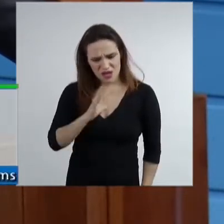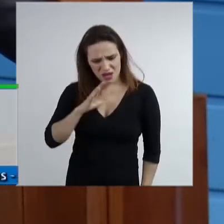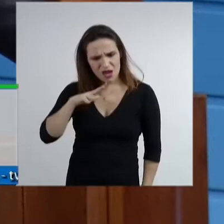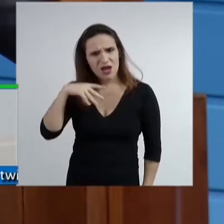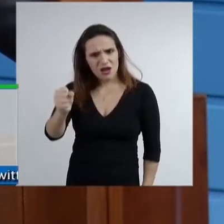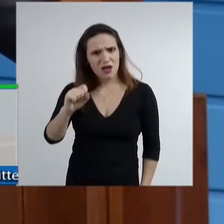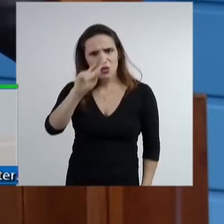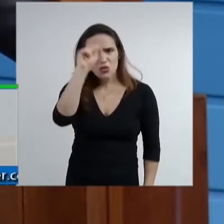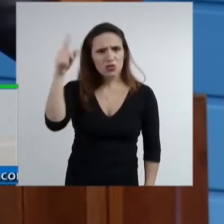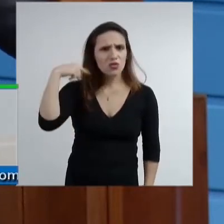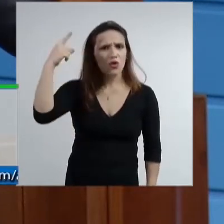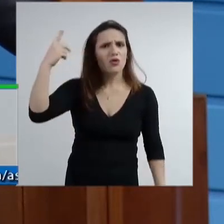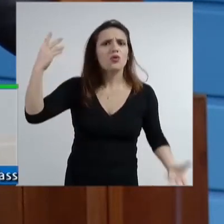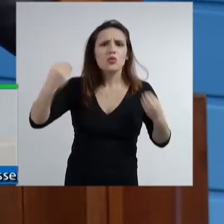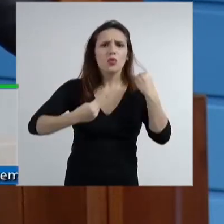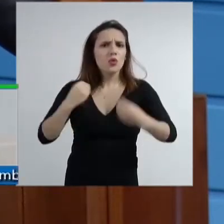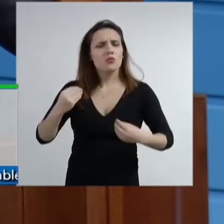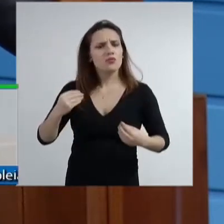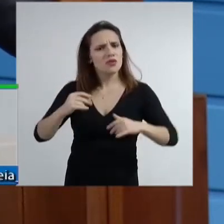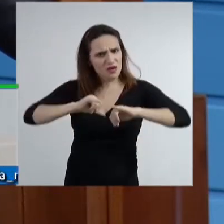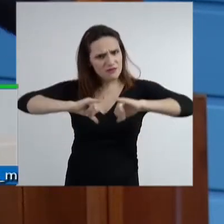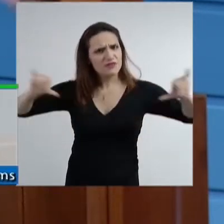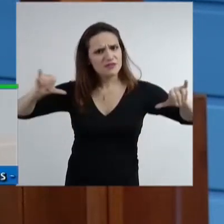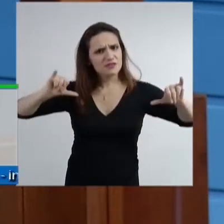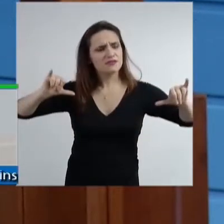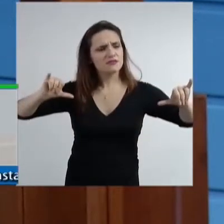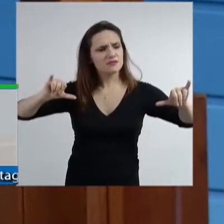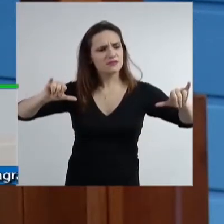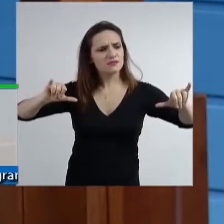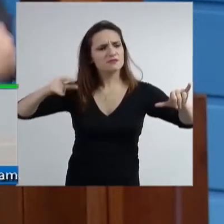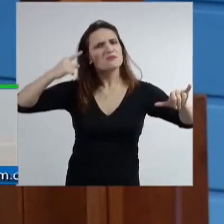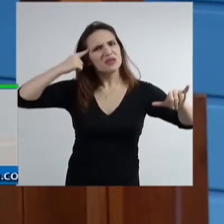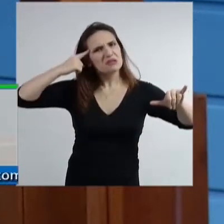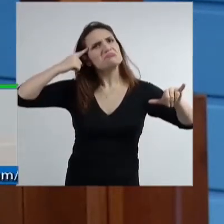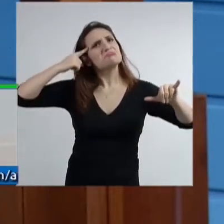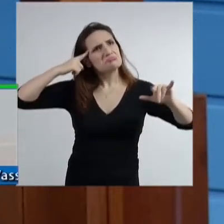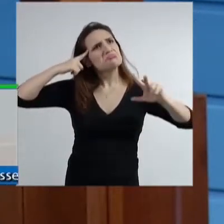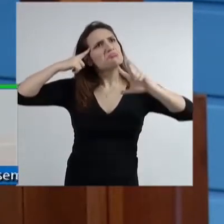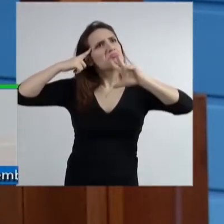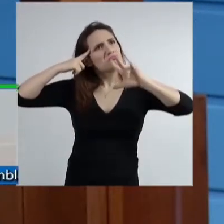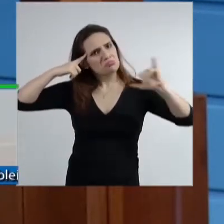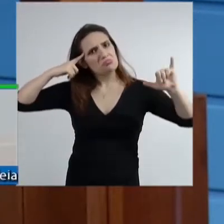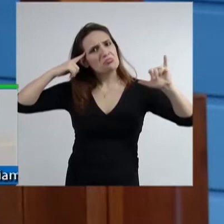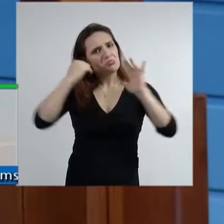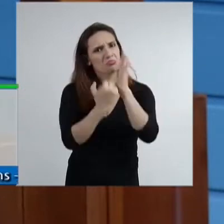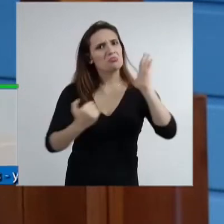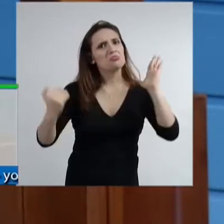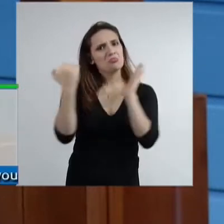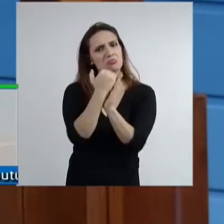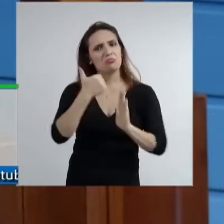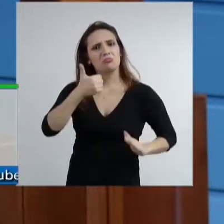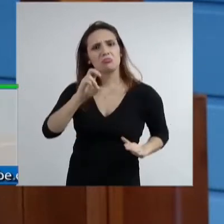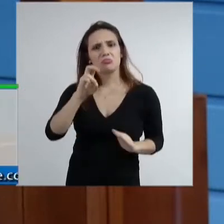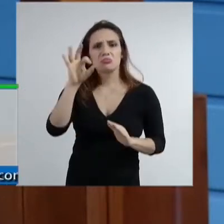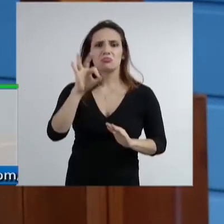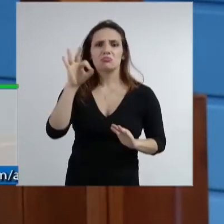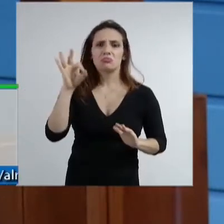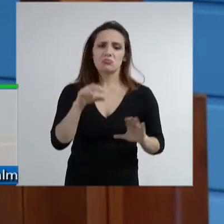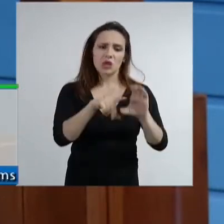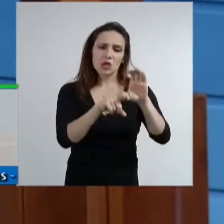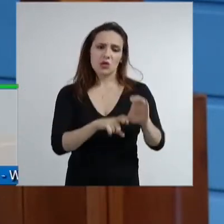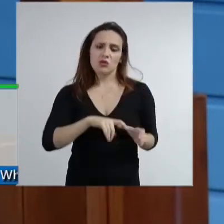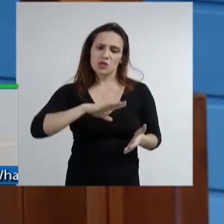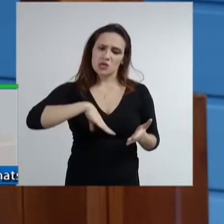astúcia, de informar, de cogitar um aumento de 15% nas contas de